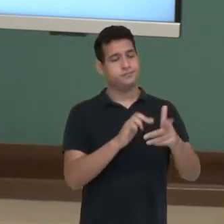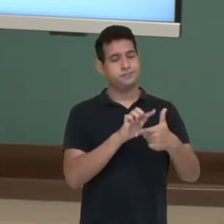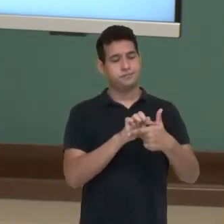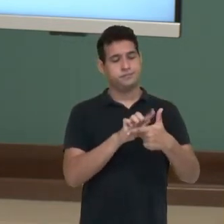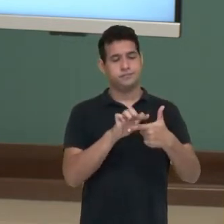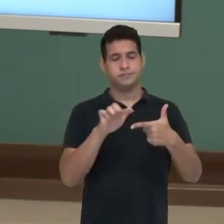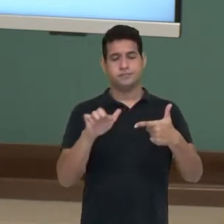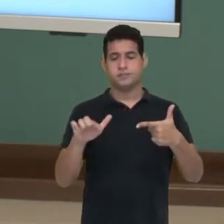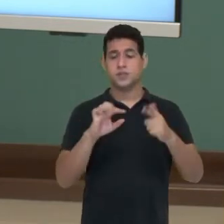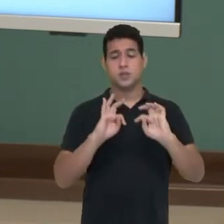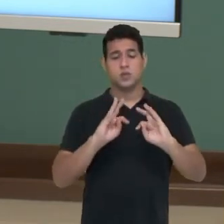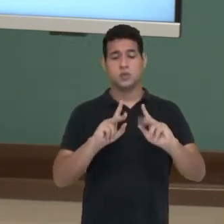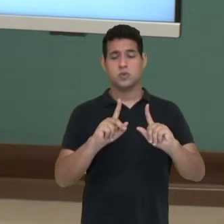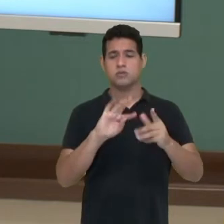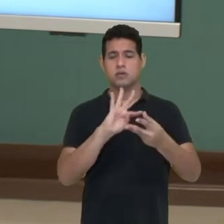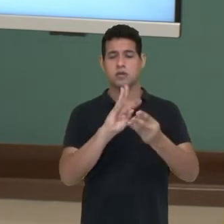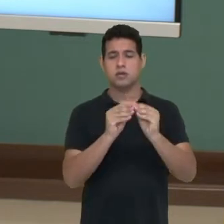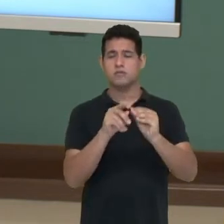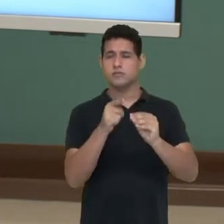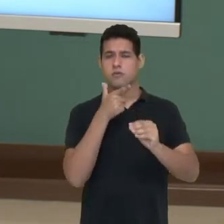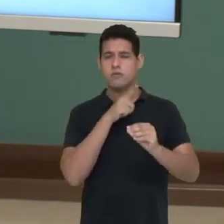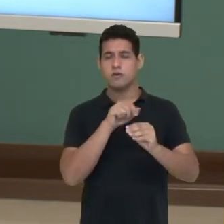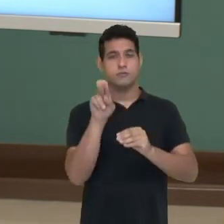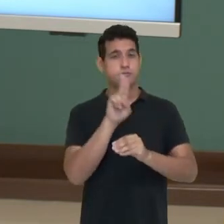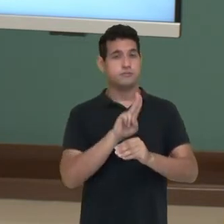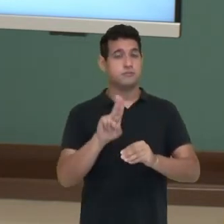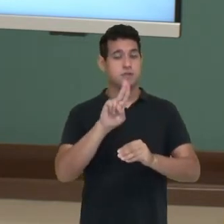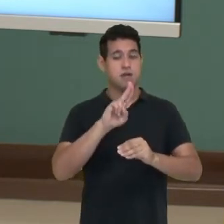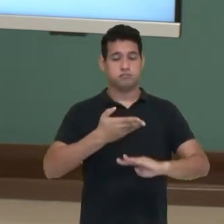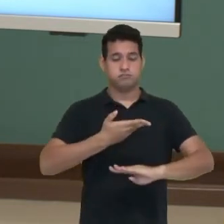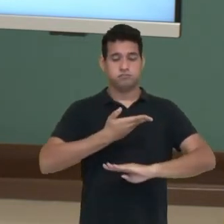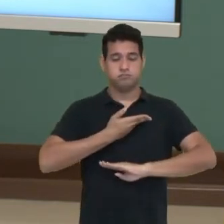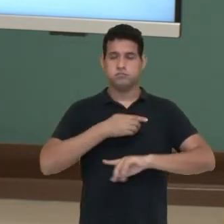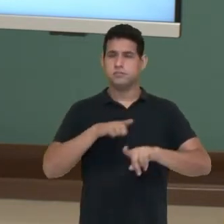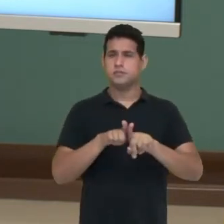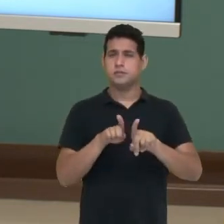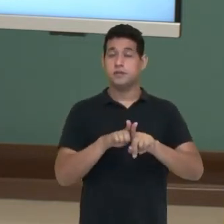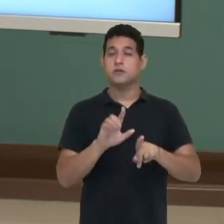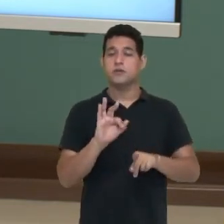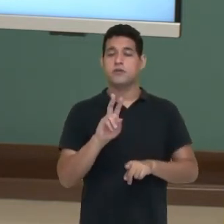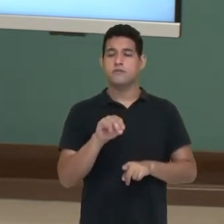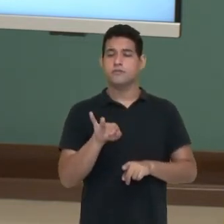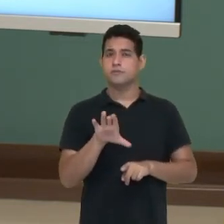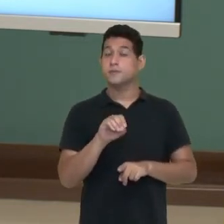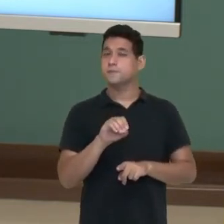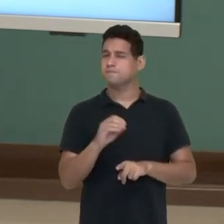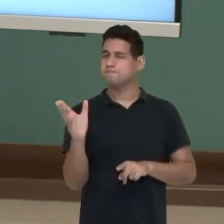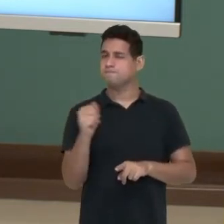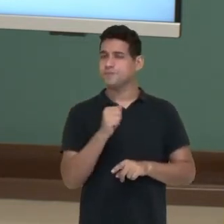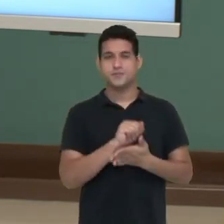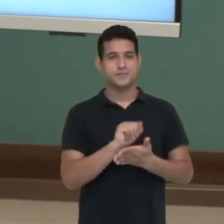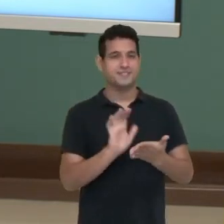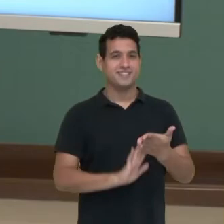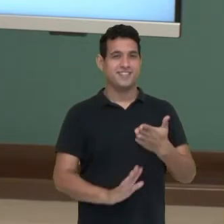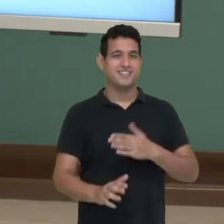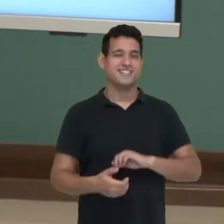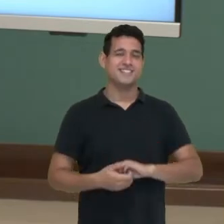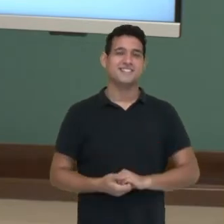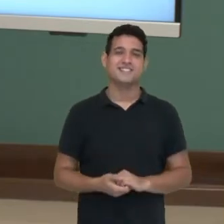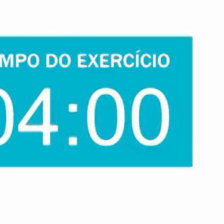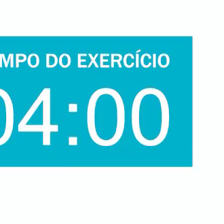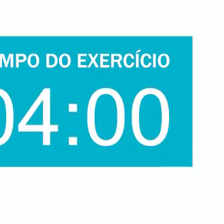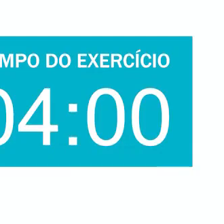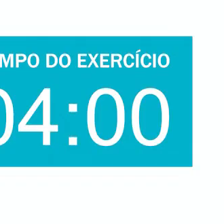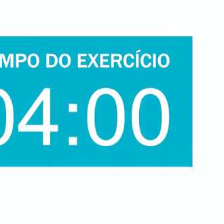situação. Então, tudo se resume a você conseguir colocar essa situação numa função. Então, bora lá trabalhar um pouquinho. Já volto.